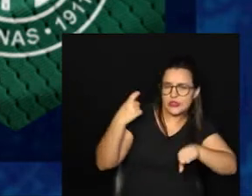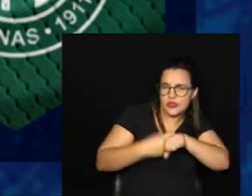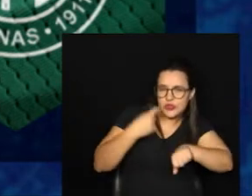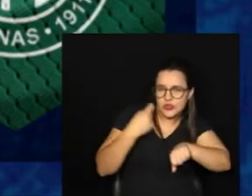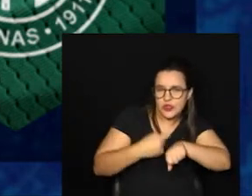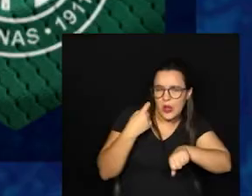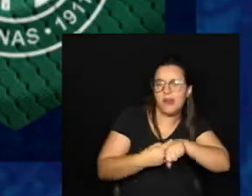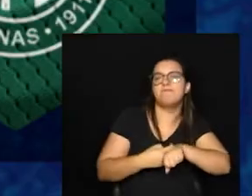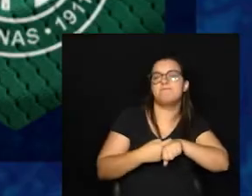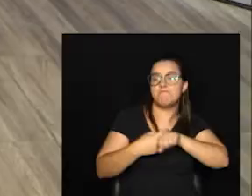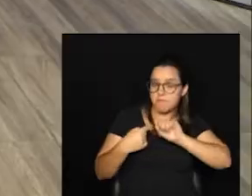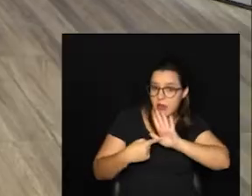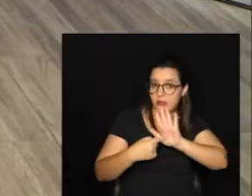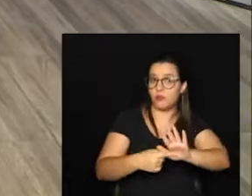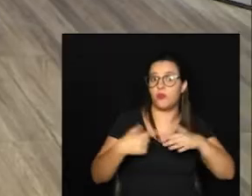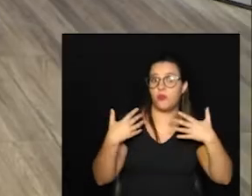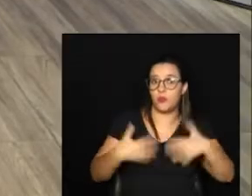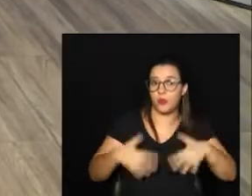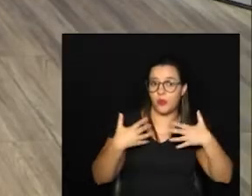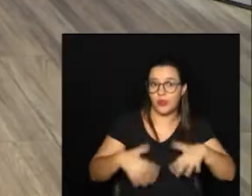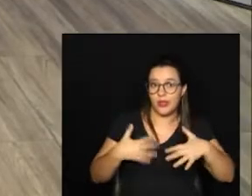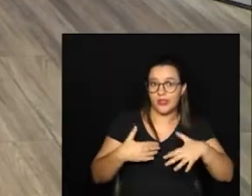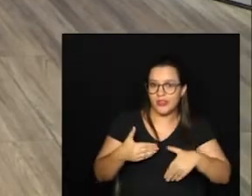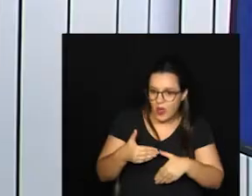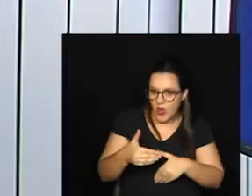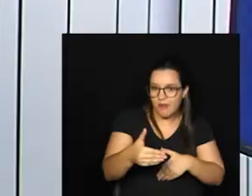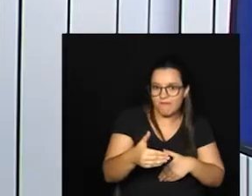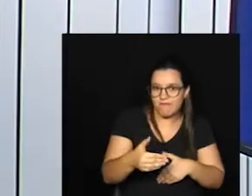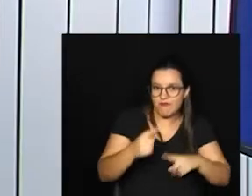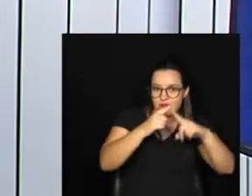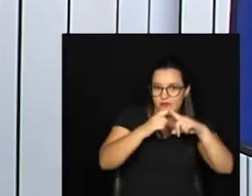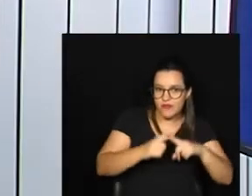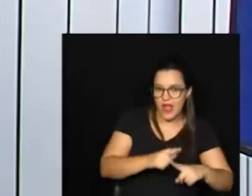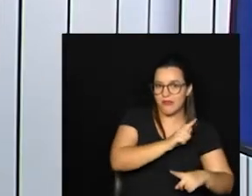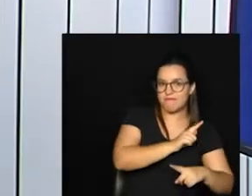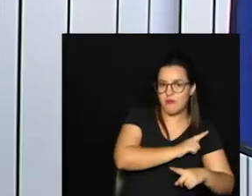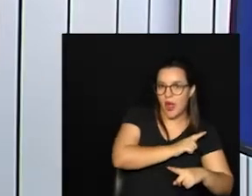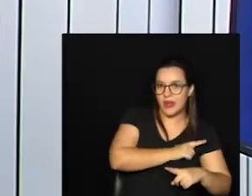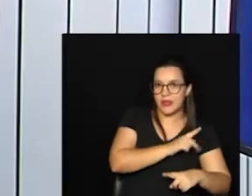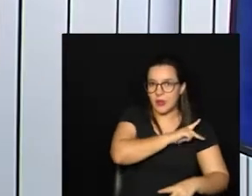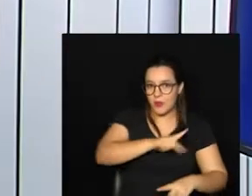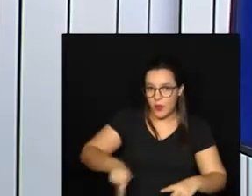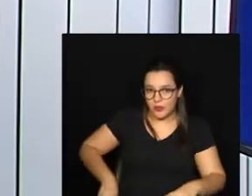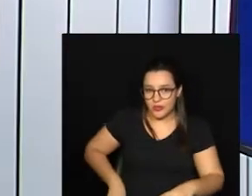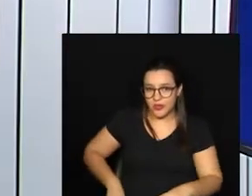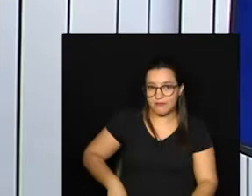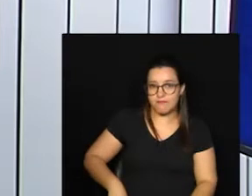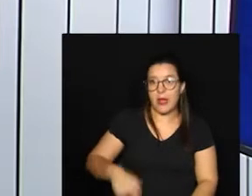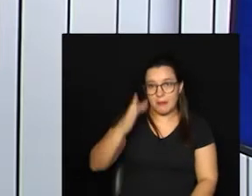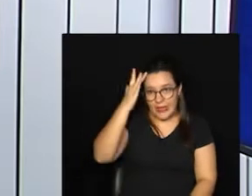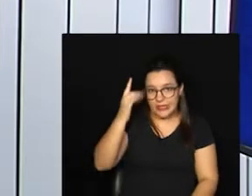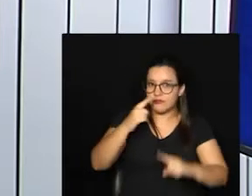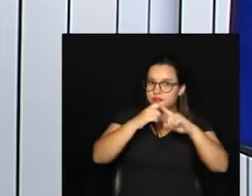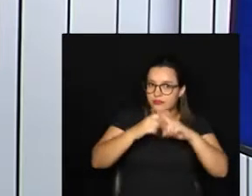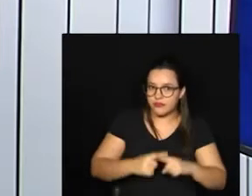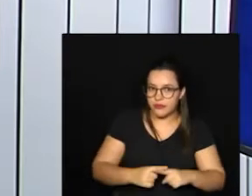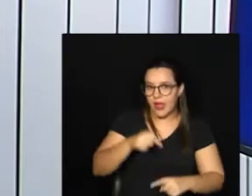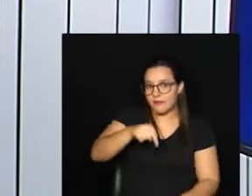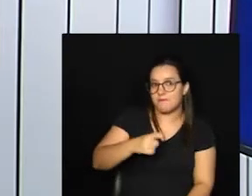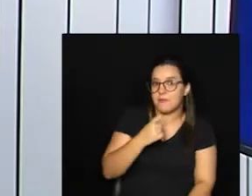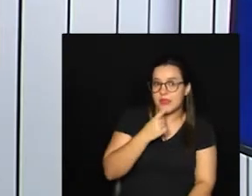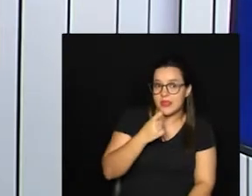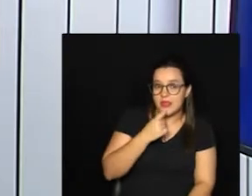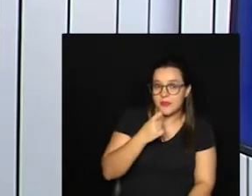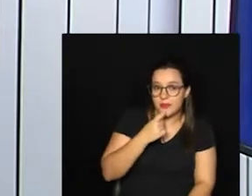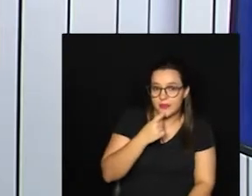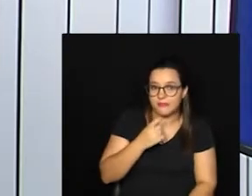grande apresentação, véspera do derby, então a equipe chega com moral para o duelo amanhã contra a Ponte Preta no estádio Moisés